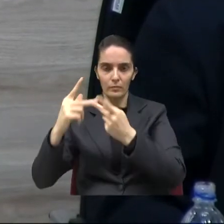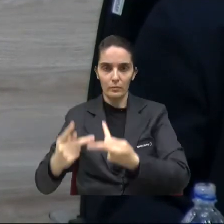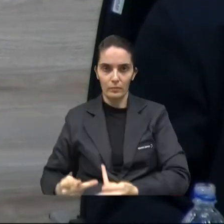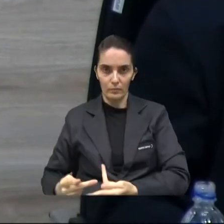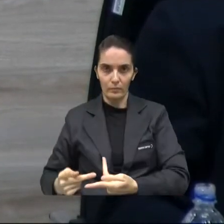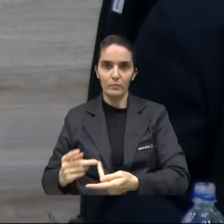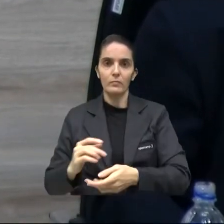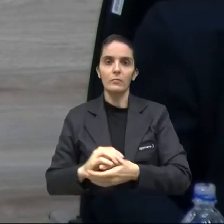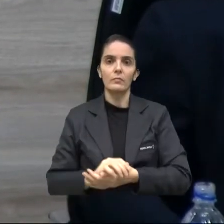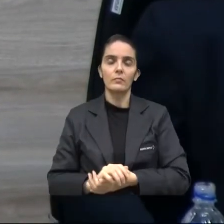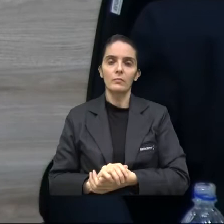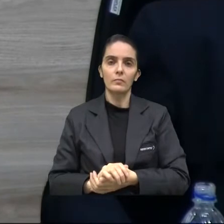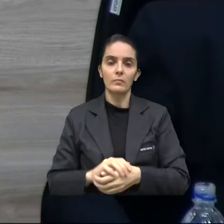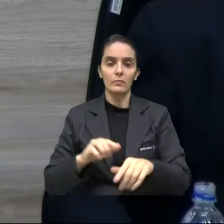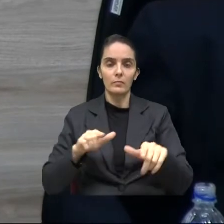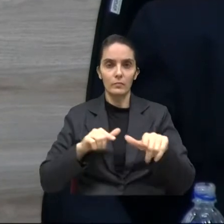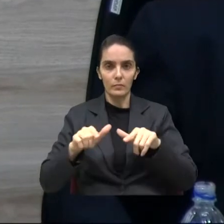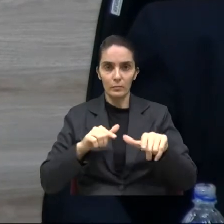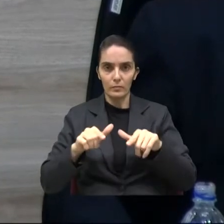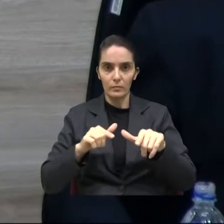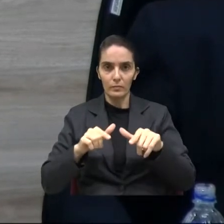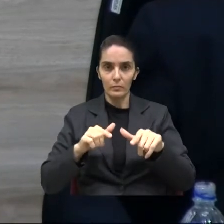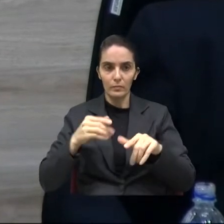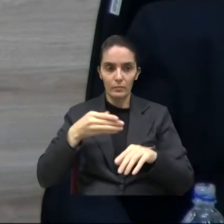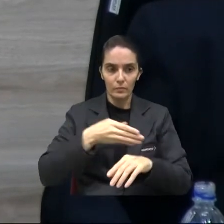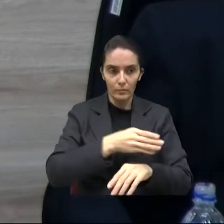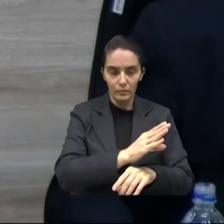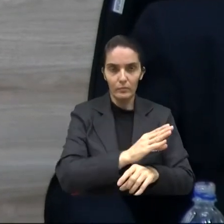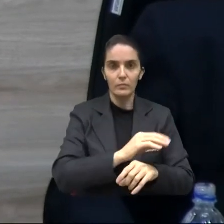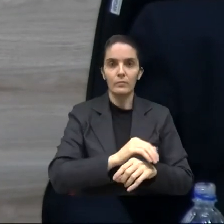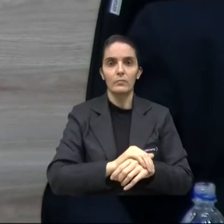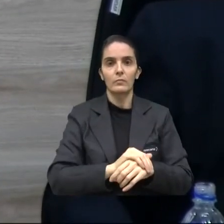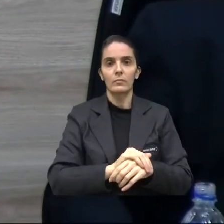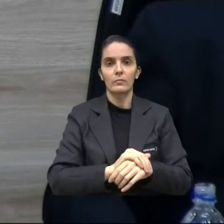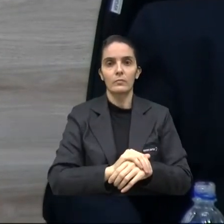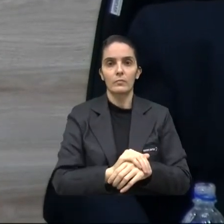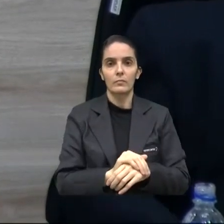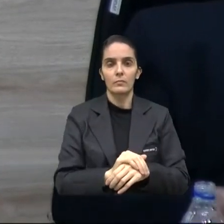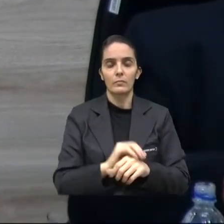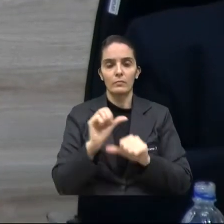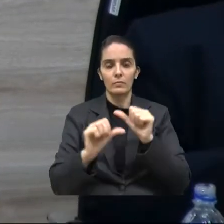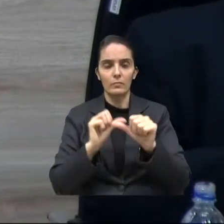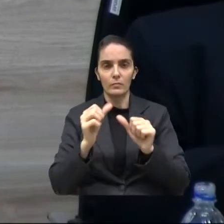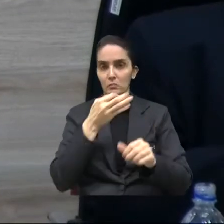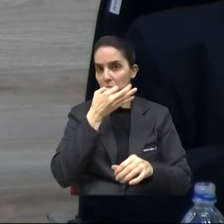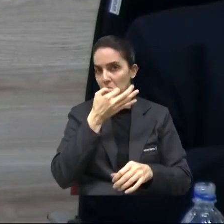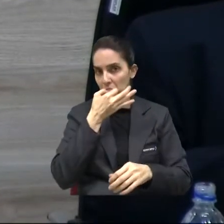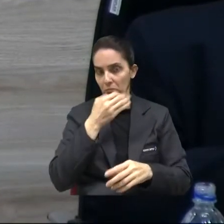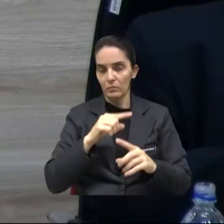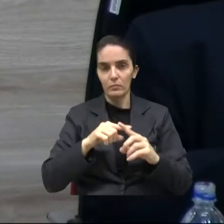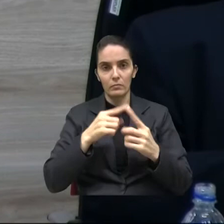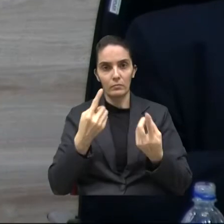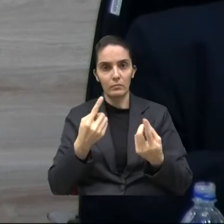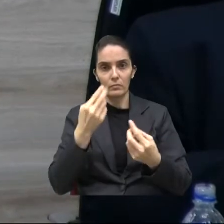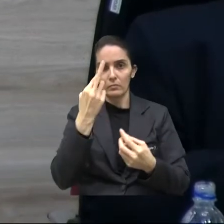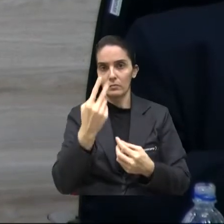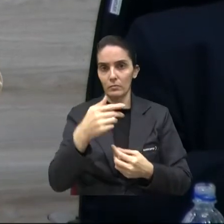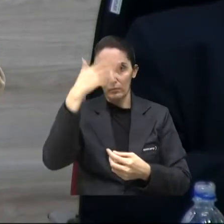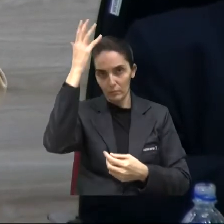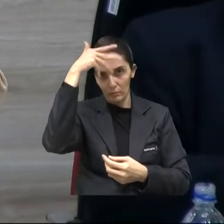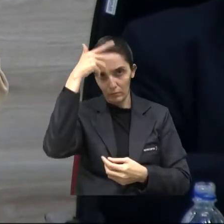Eu acredito que nessa participação nós conseguimos desmistificar, mas também faço as palavras da vereadora